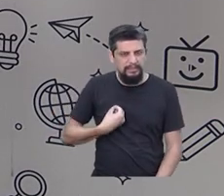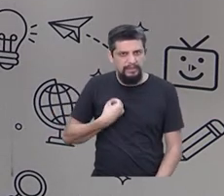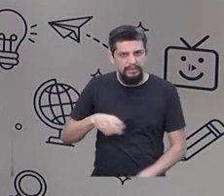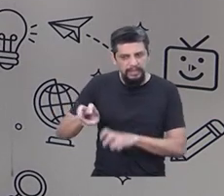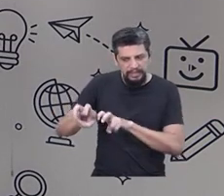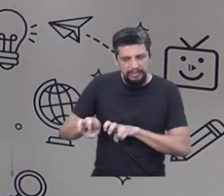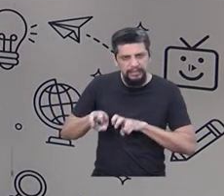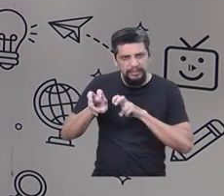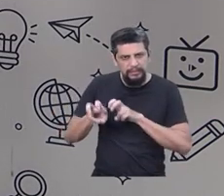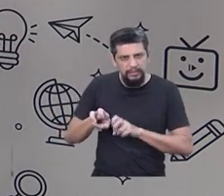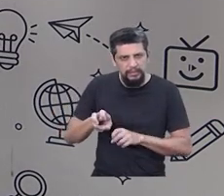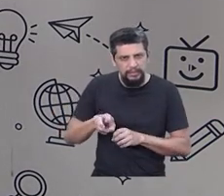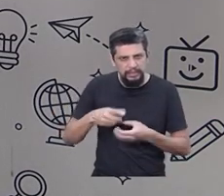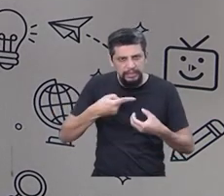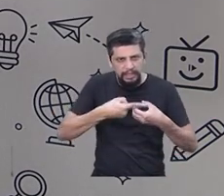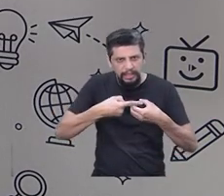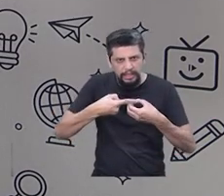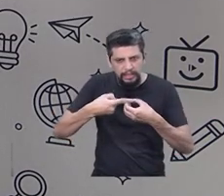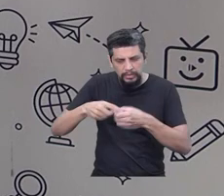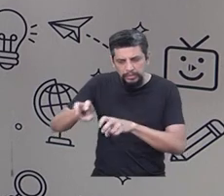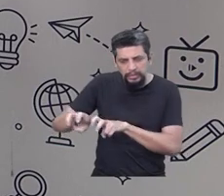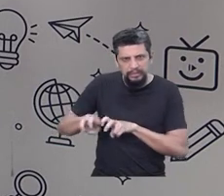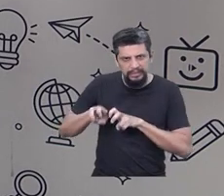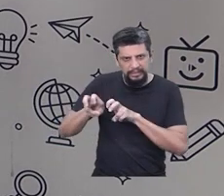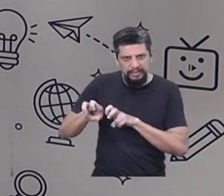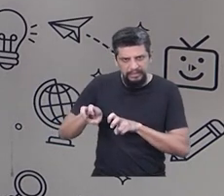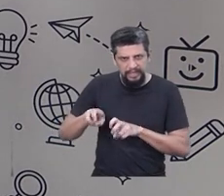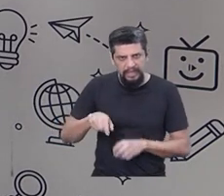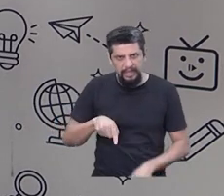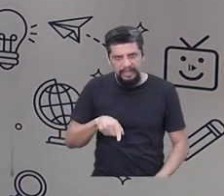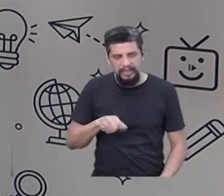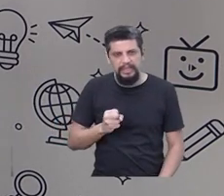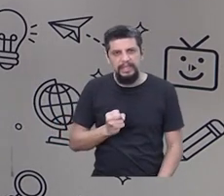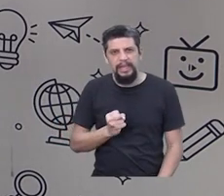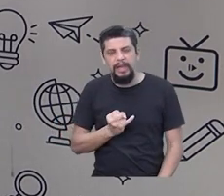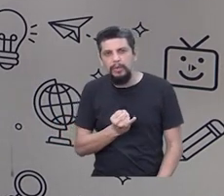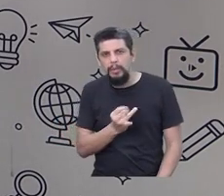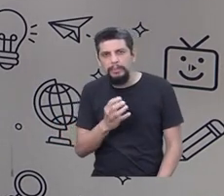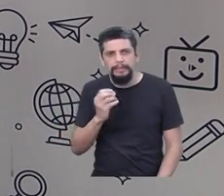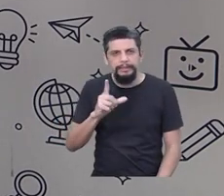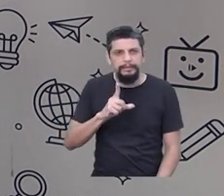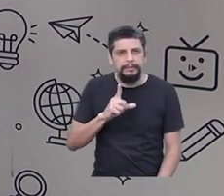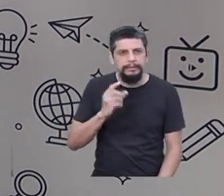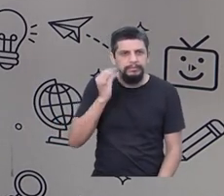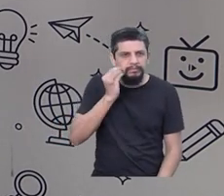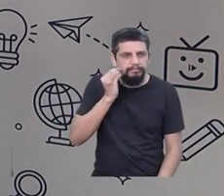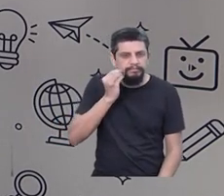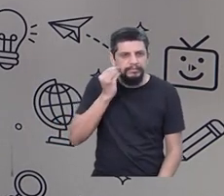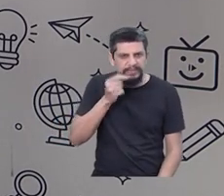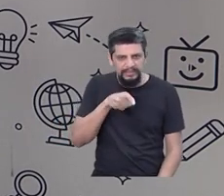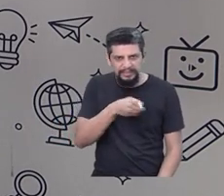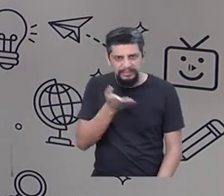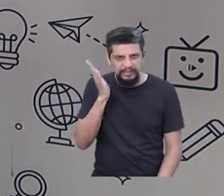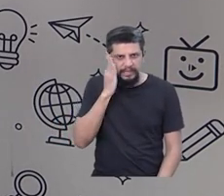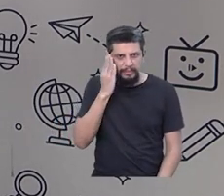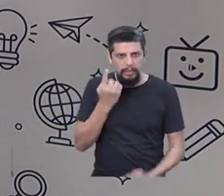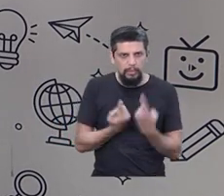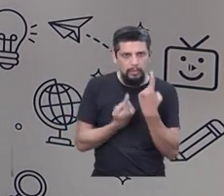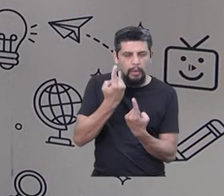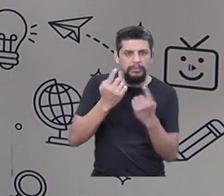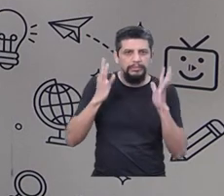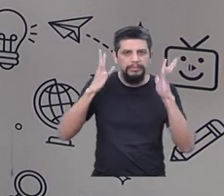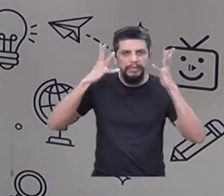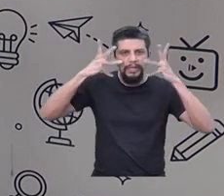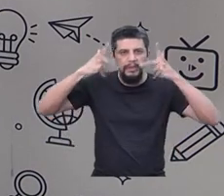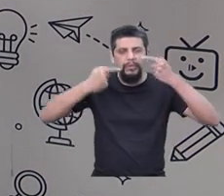chácara, em sítio, no interior, que eu acredito que alguns de vocês tenham tido uma experiência assim, sabe qual é